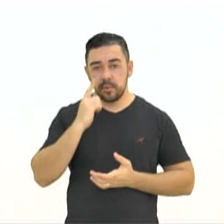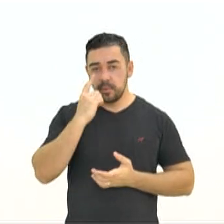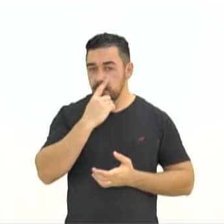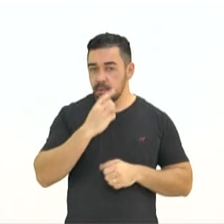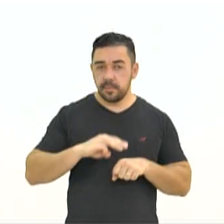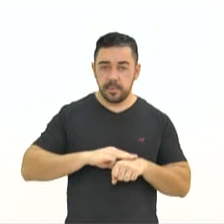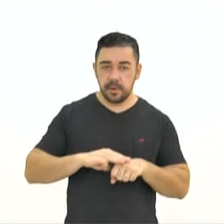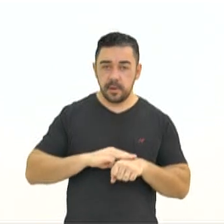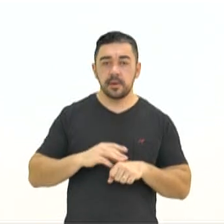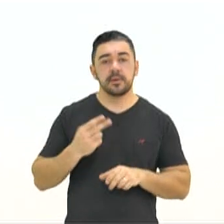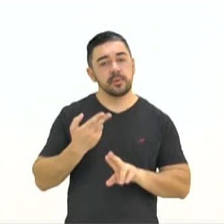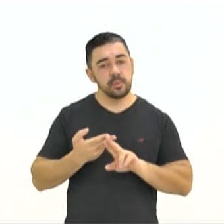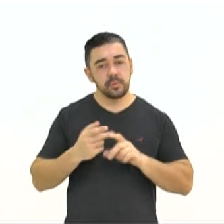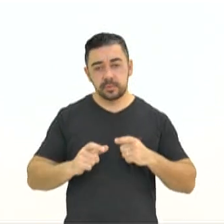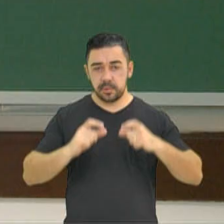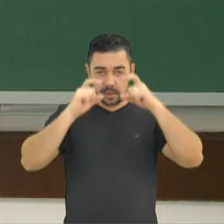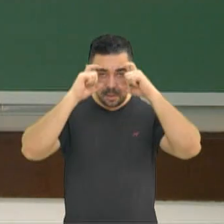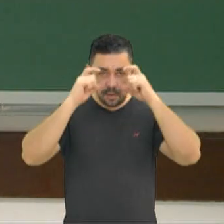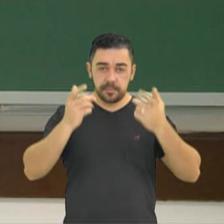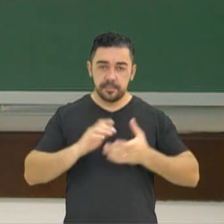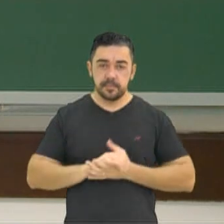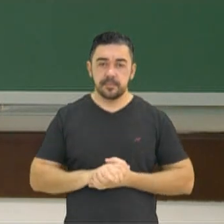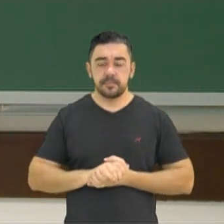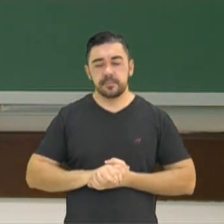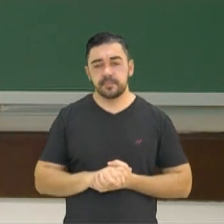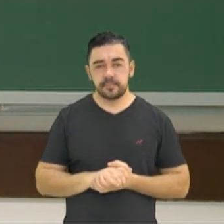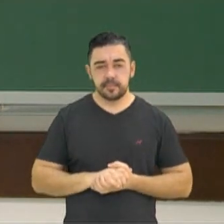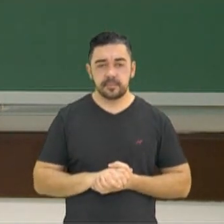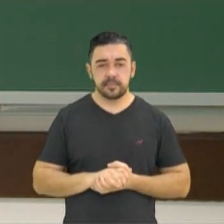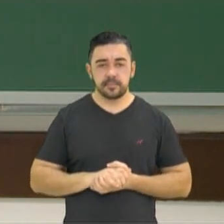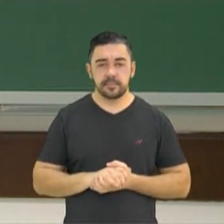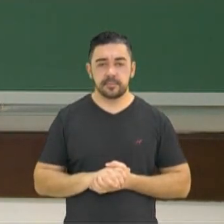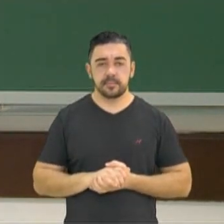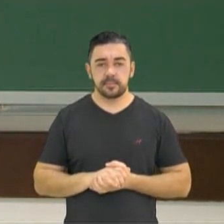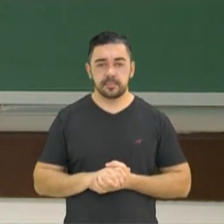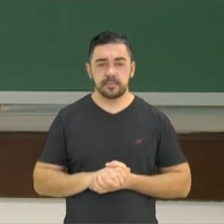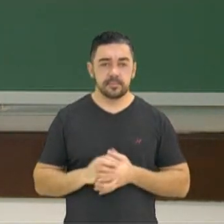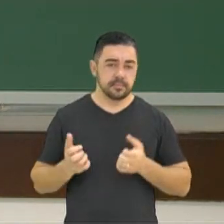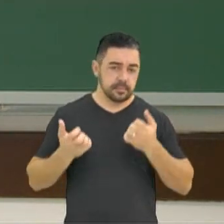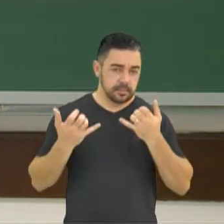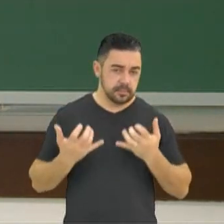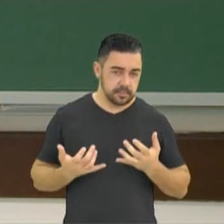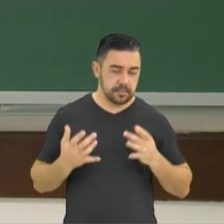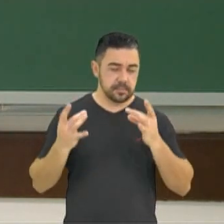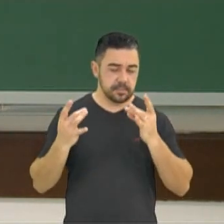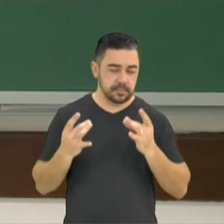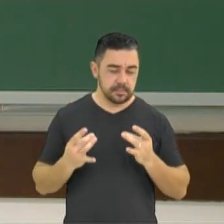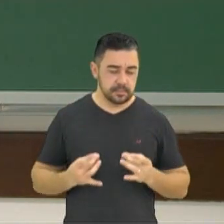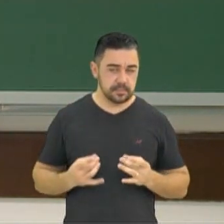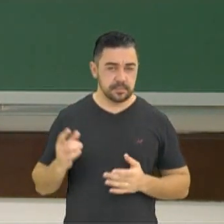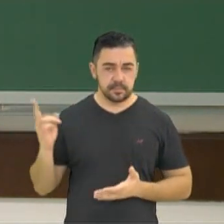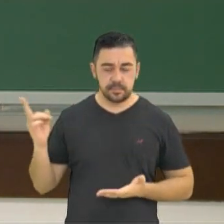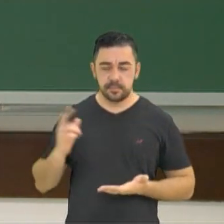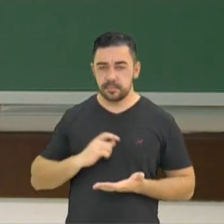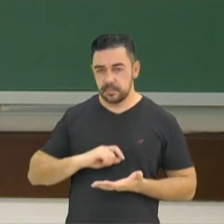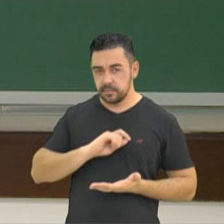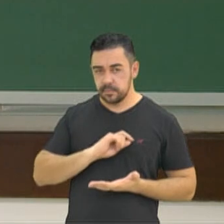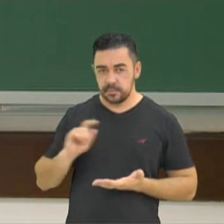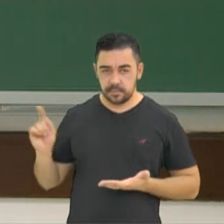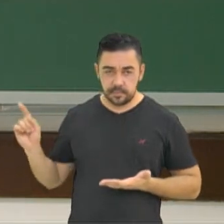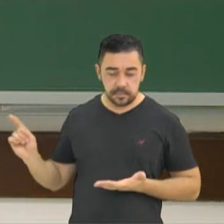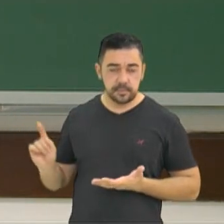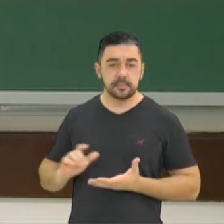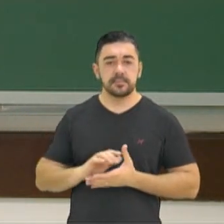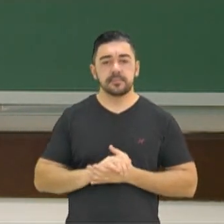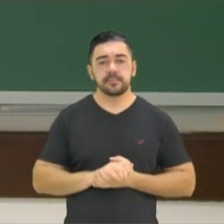llevo gafas. Então, eu sou jovem, sou nova, sou alta, magra, tenho a pele clara, o cabelo